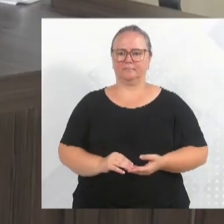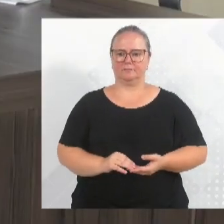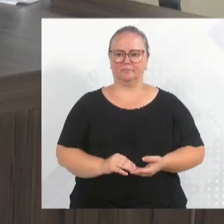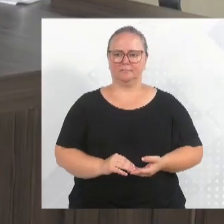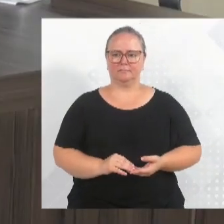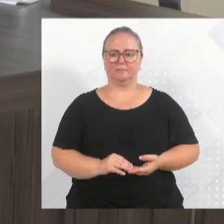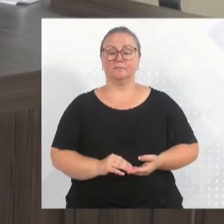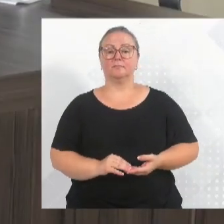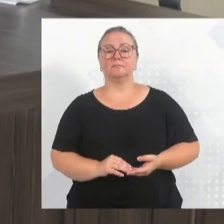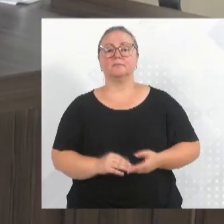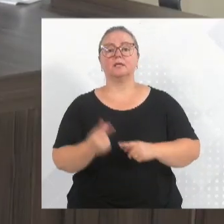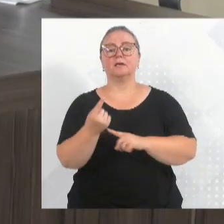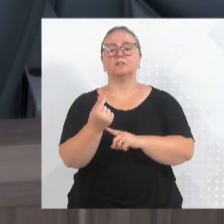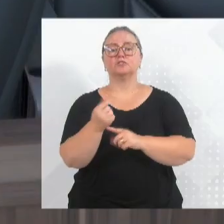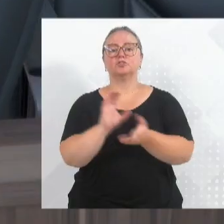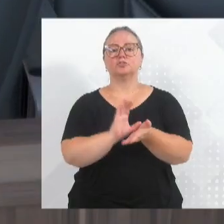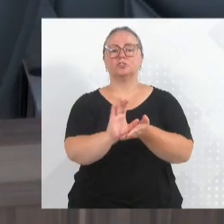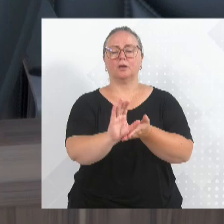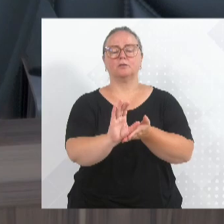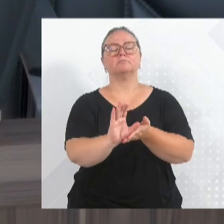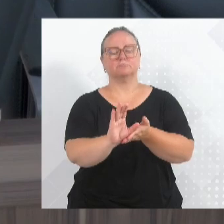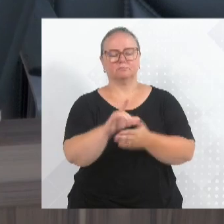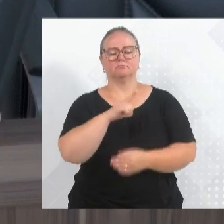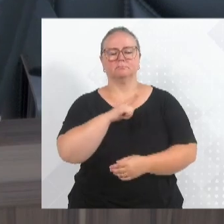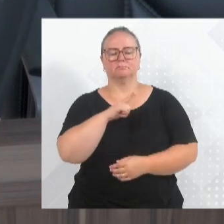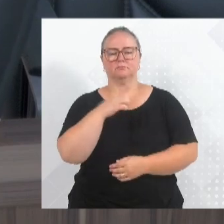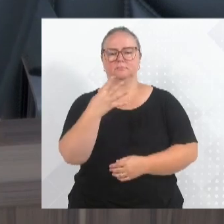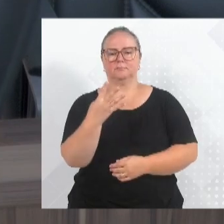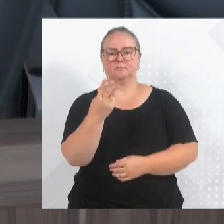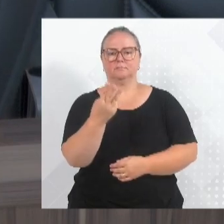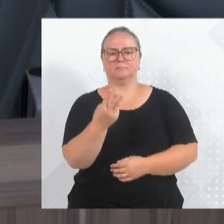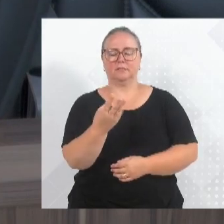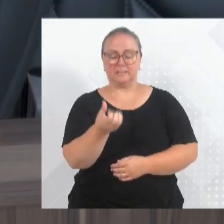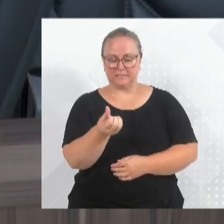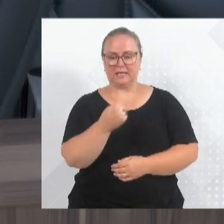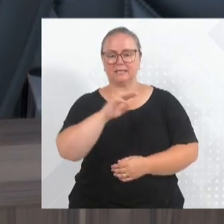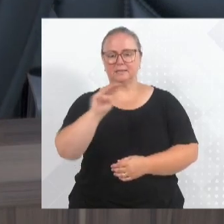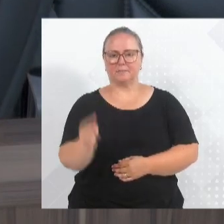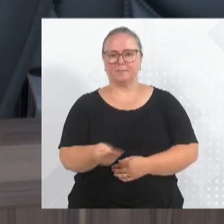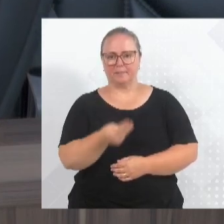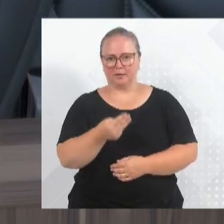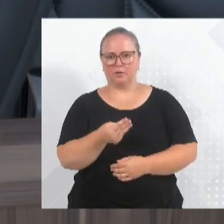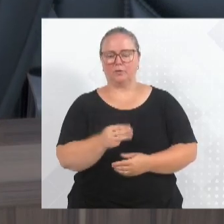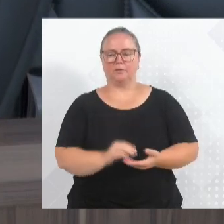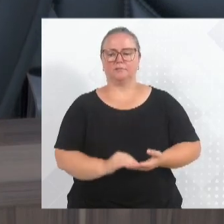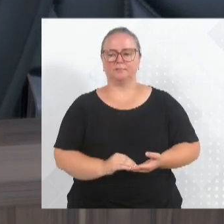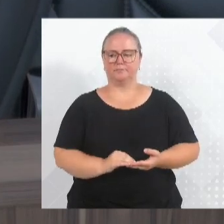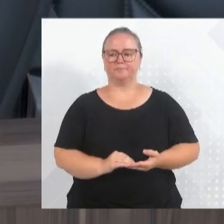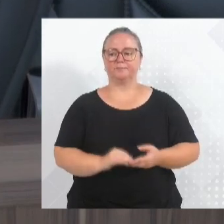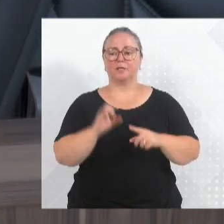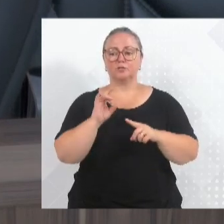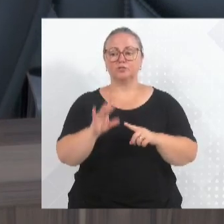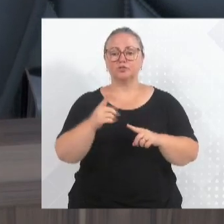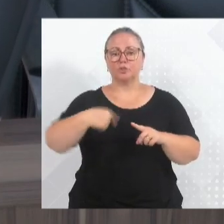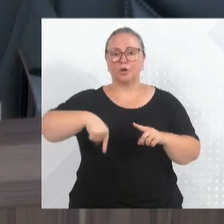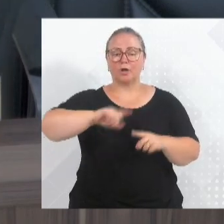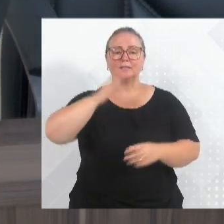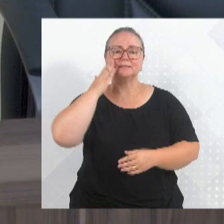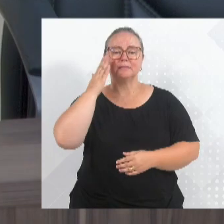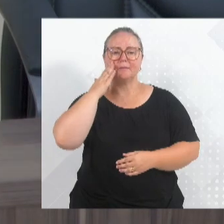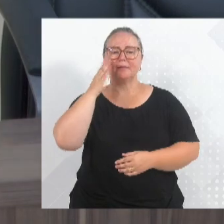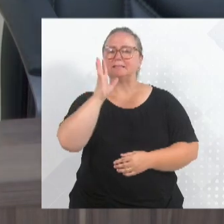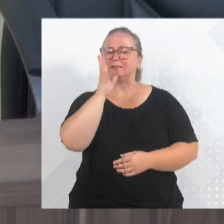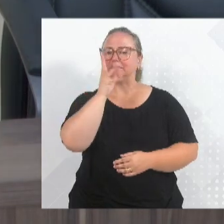O recurso lá, são 46 milhões, e esses 46 milhões... Só para a gente ter uma ideia de como isso é